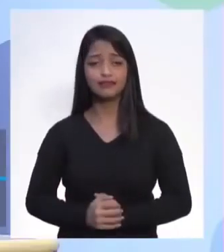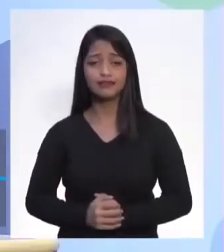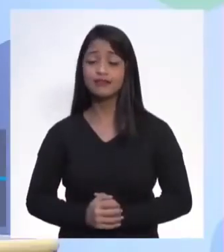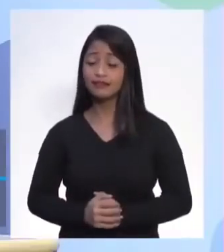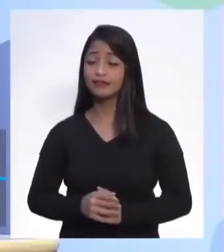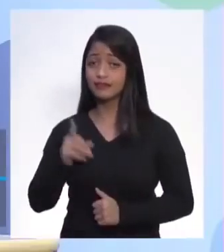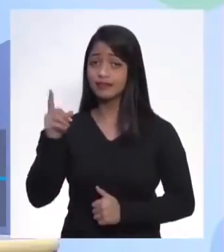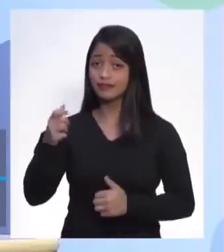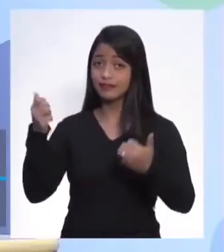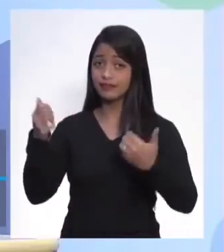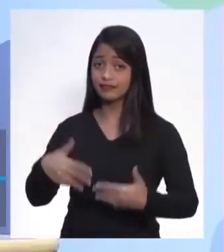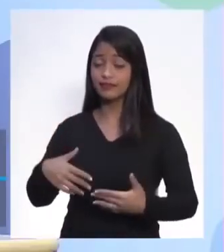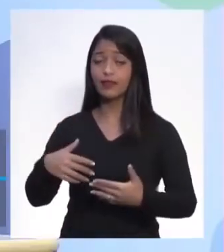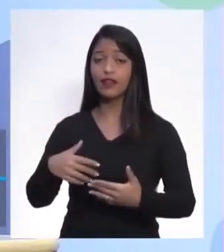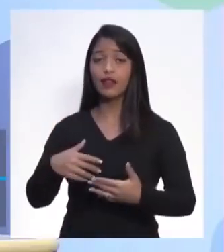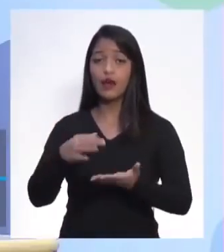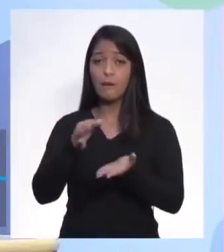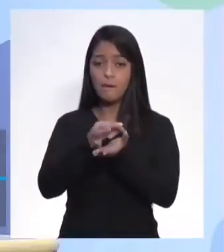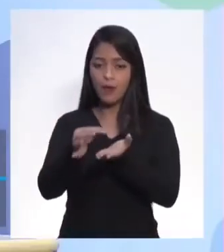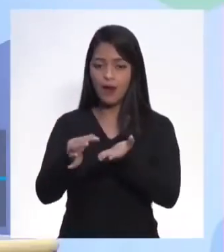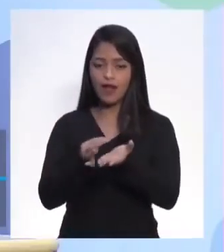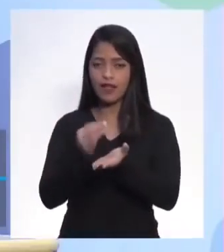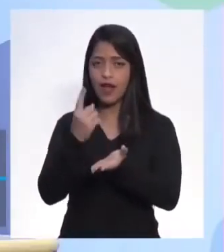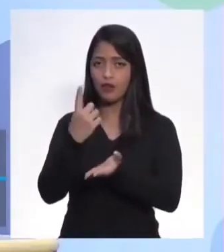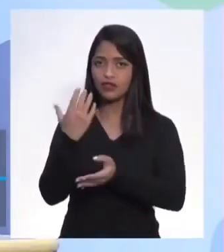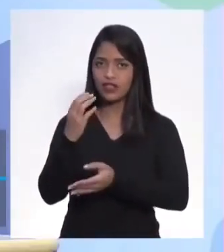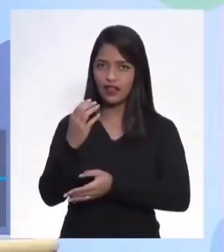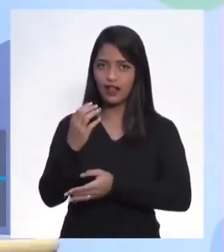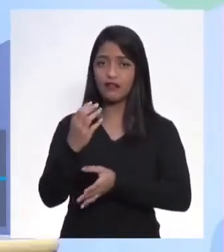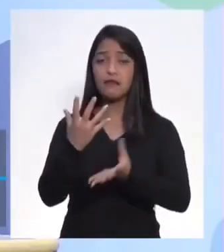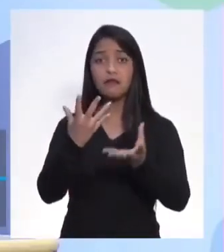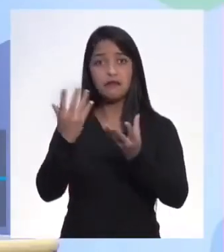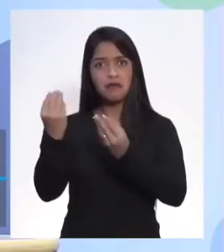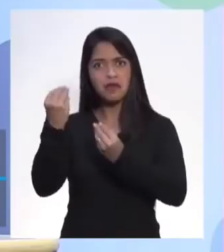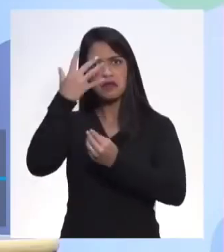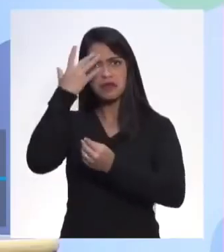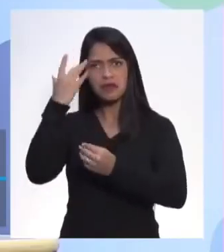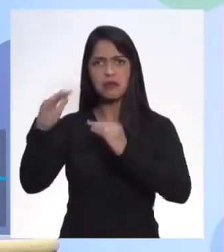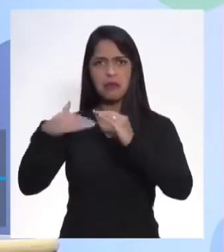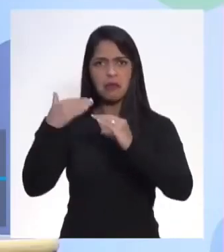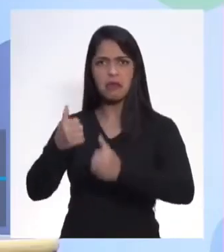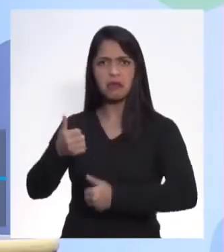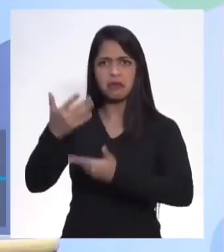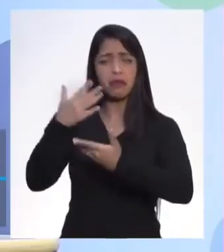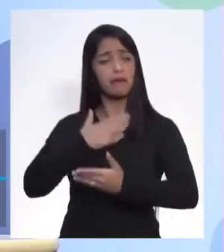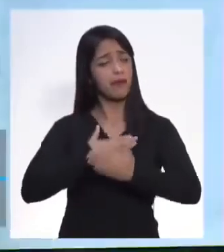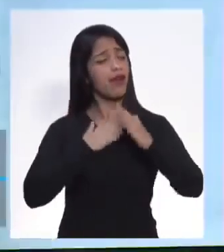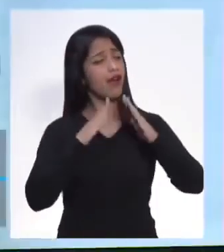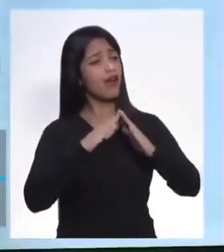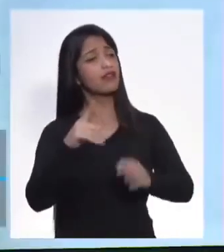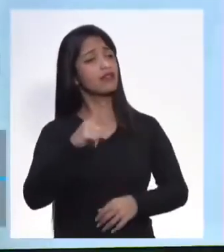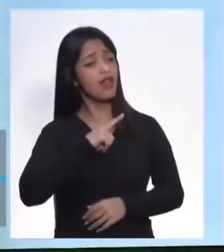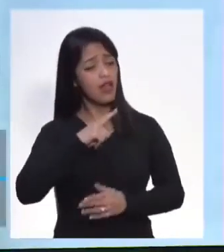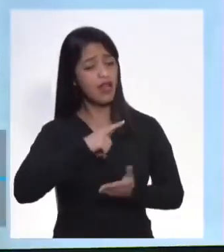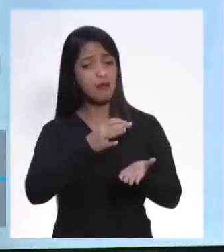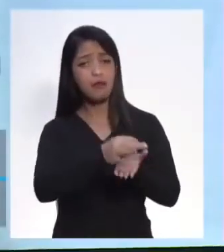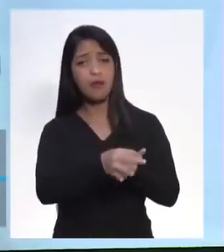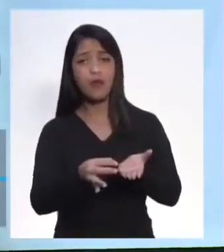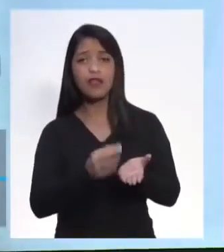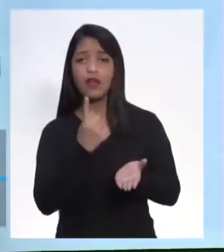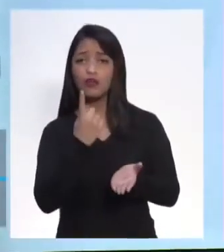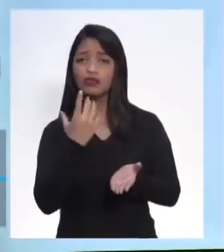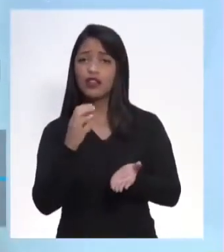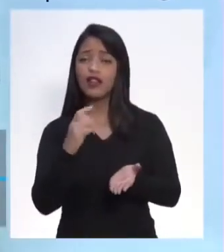da história da moeda de 1 centavo, tem uma galera aqui colocando que tem moeda de 1 centavo em casa, sim. Que legal. Então, quando a gente fala